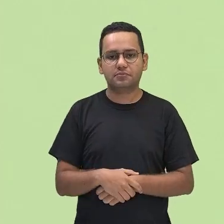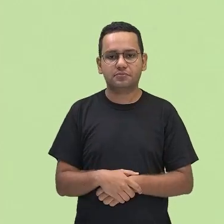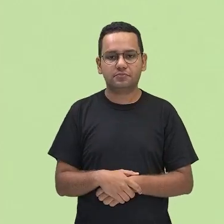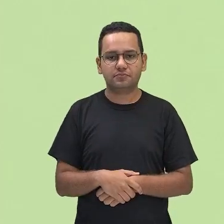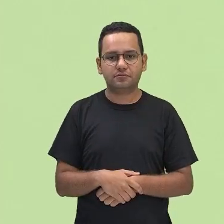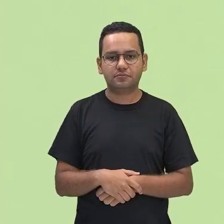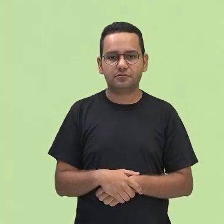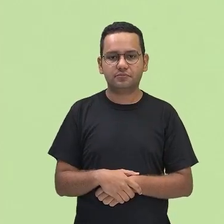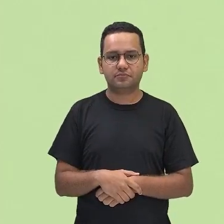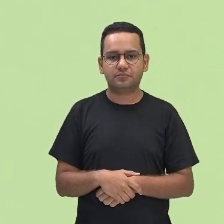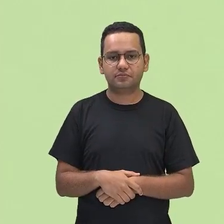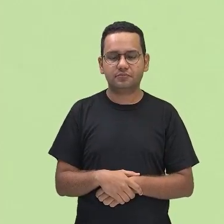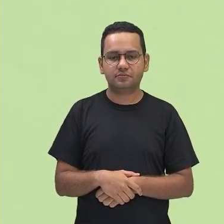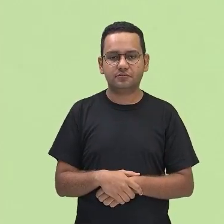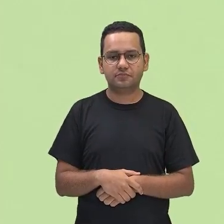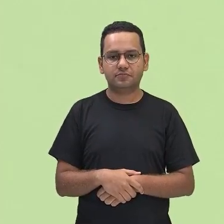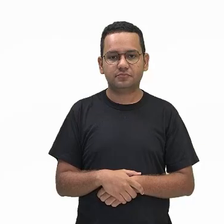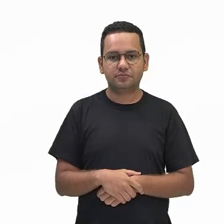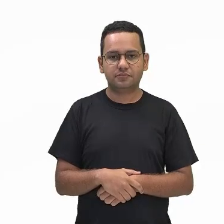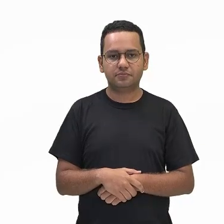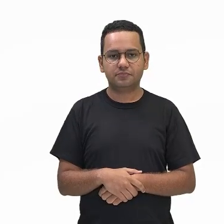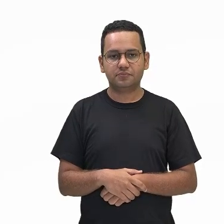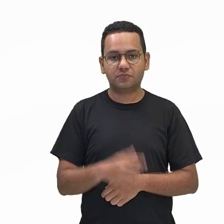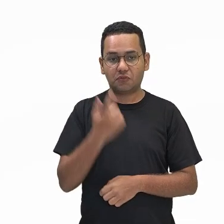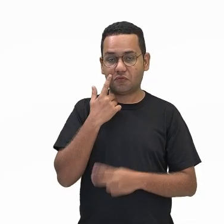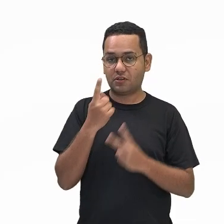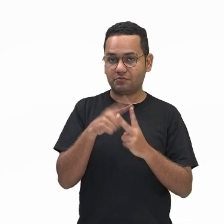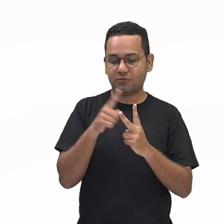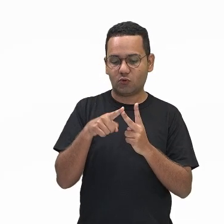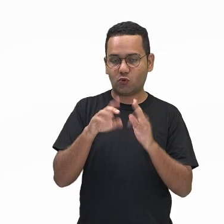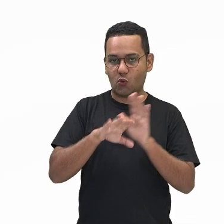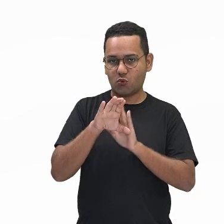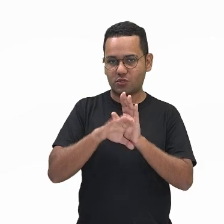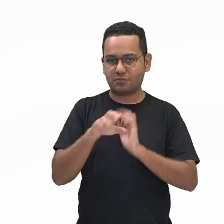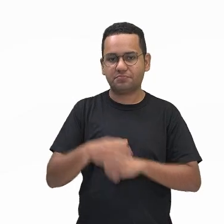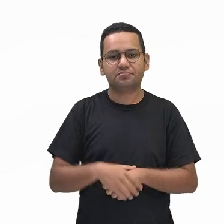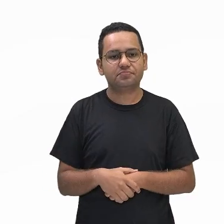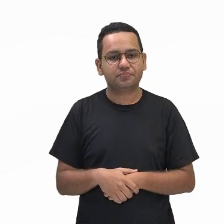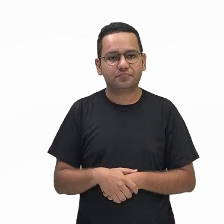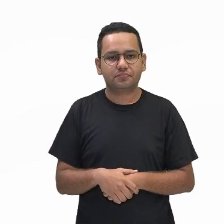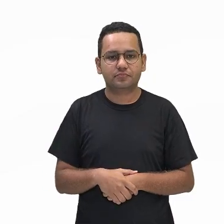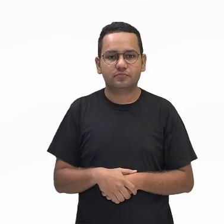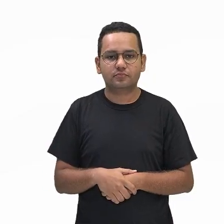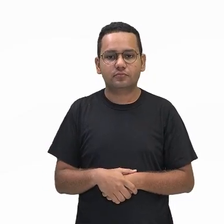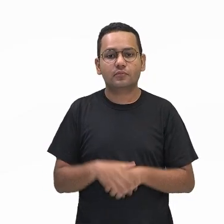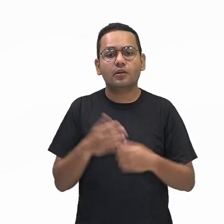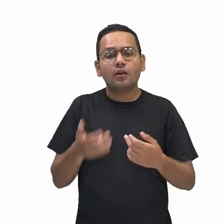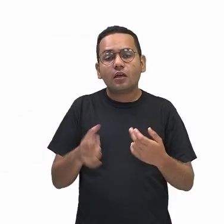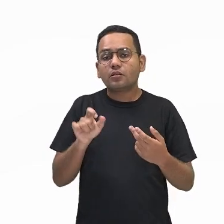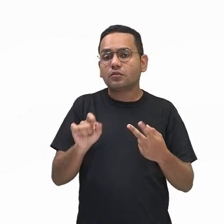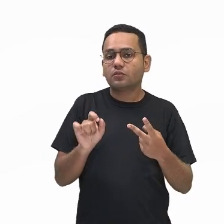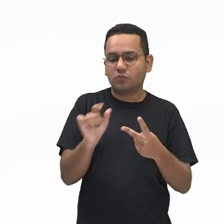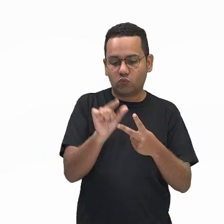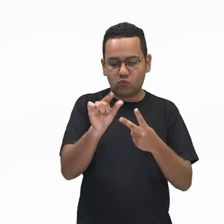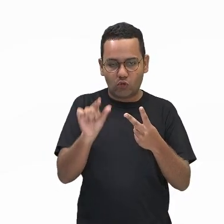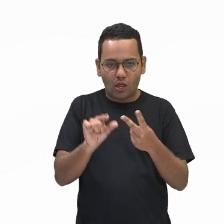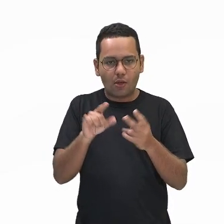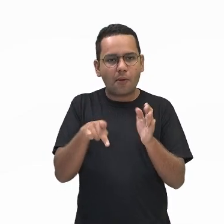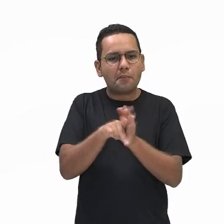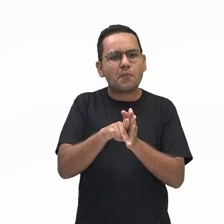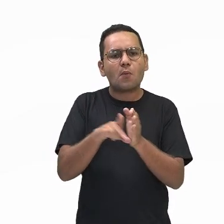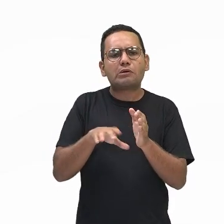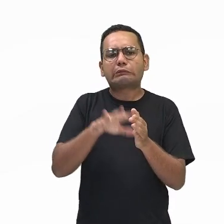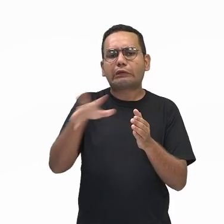e o fenótipo. Então, você vai observar aí qual é a diferença entre eles dois. Então, primeiro, o conjunto de genes que o indivíduo possui